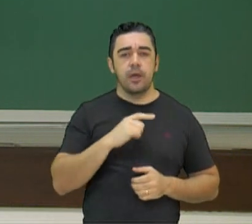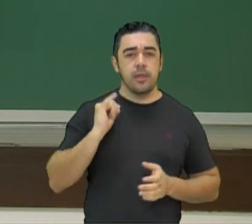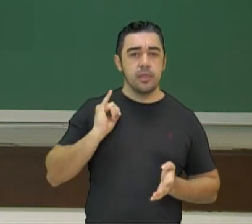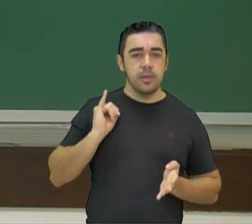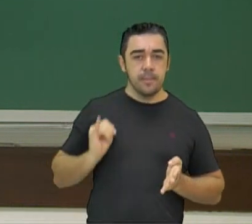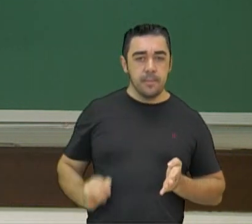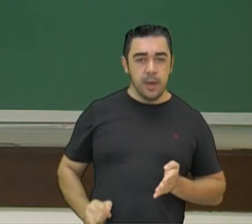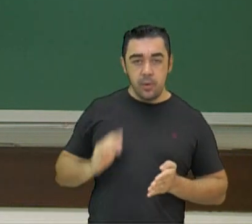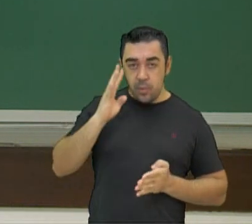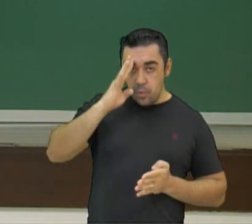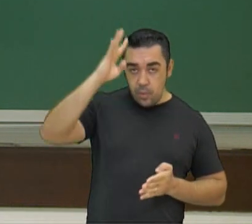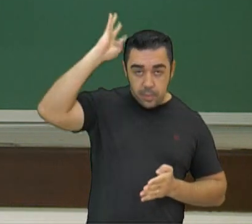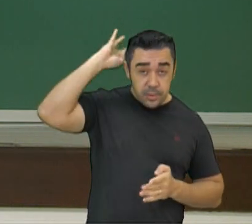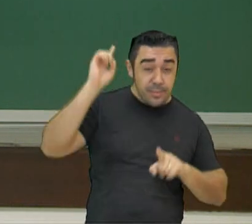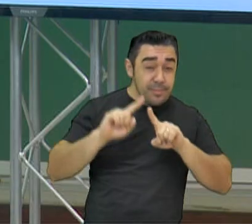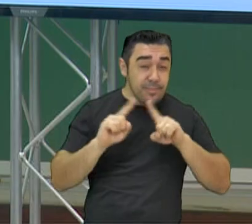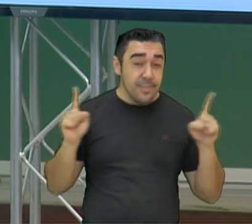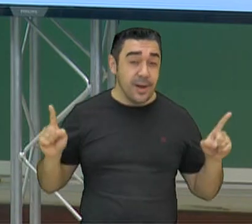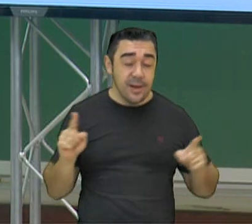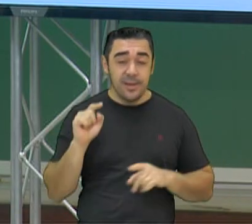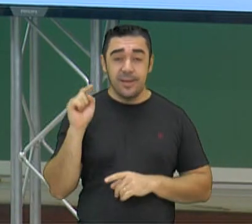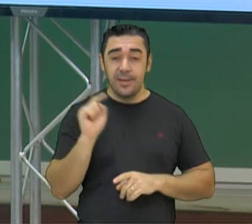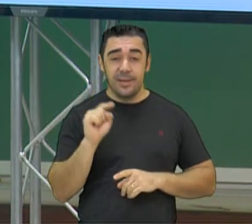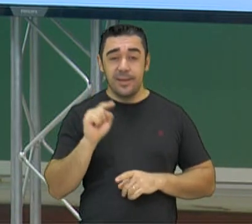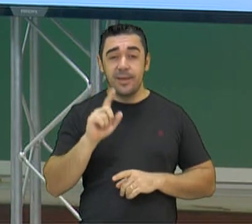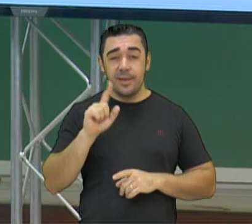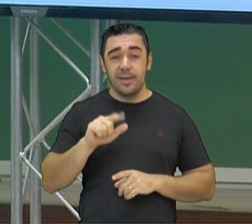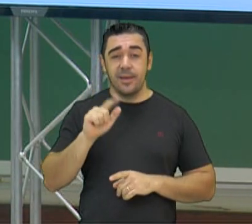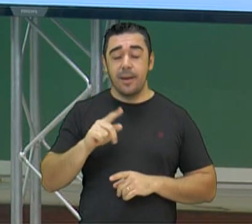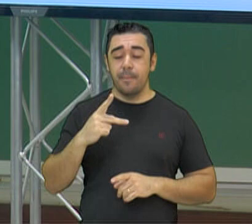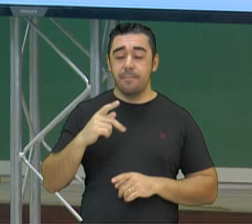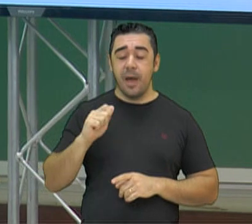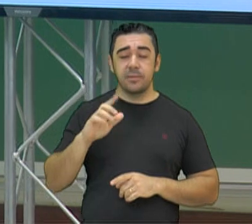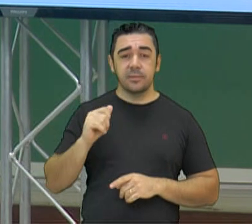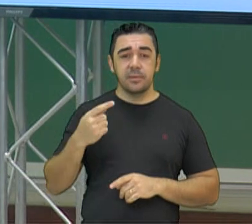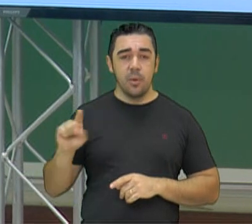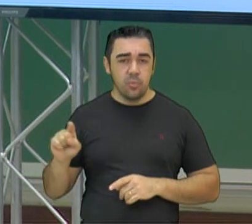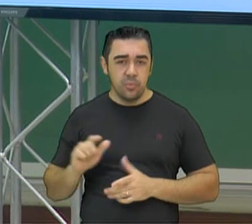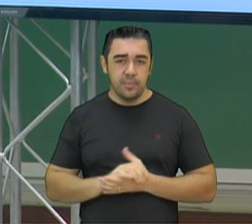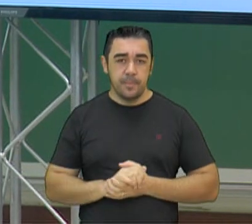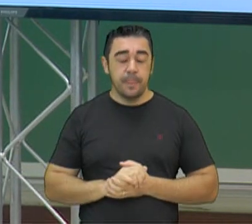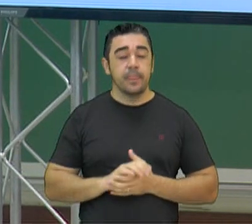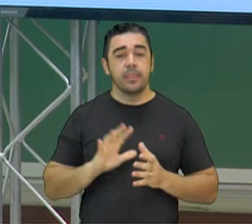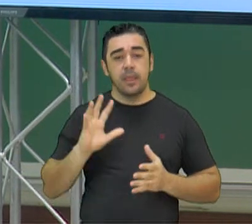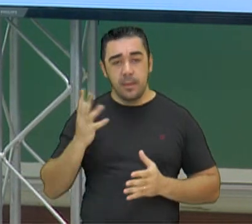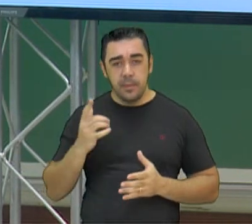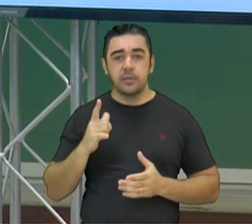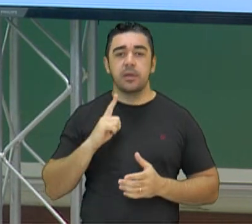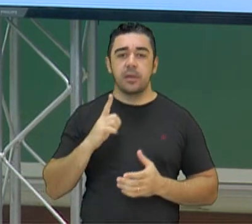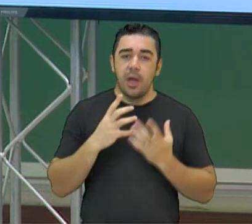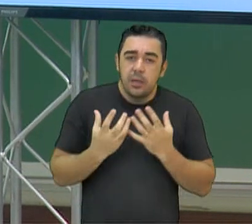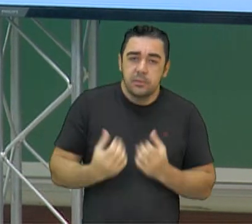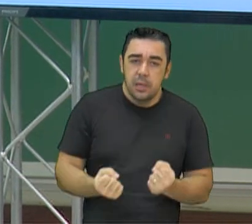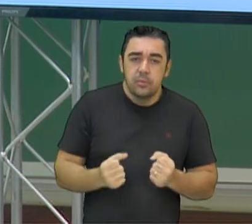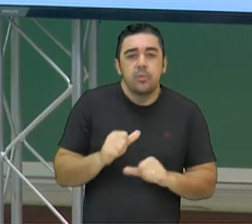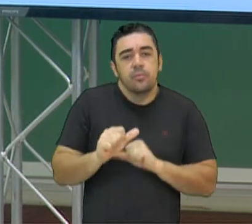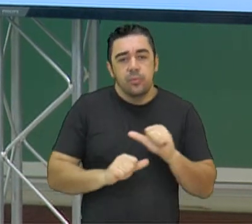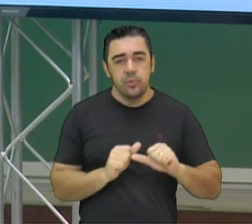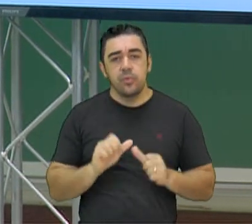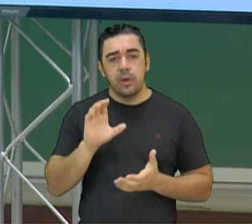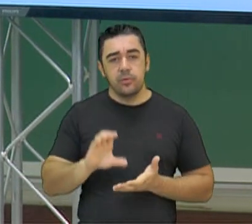Mas ele era pagão e, de repente, ele conseguiu se converter. Então, olha o que